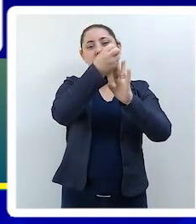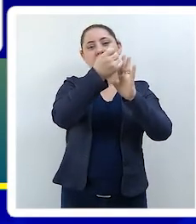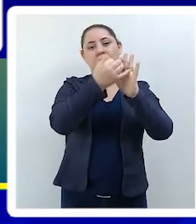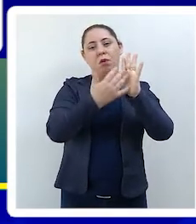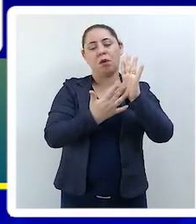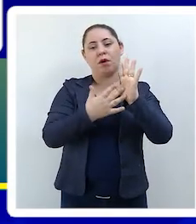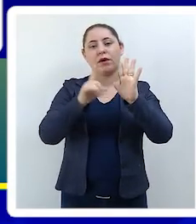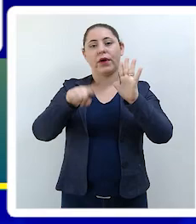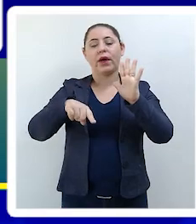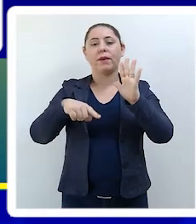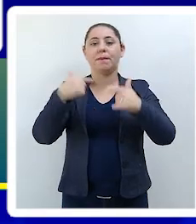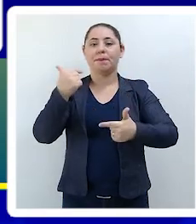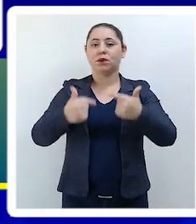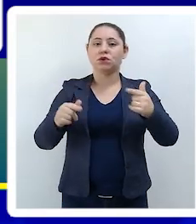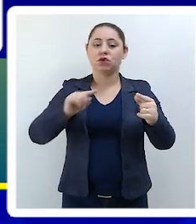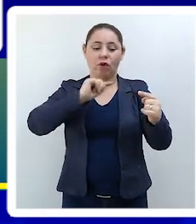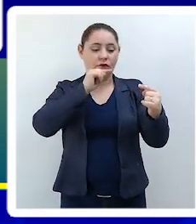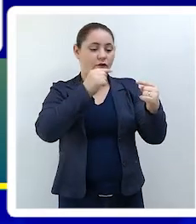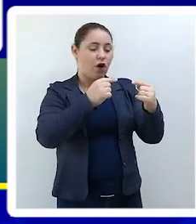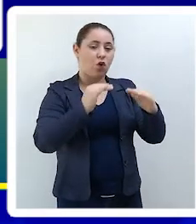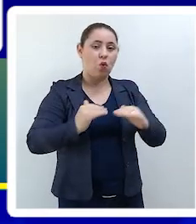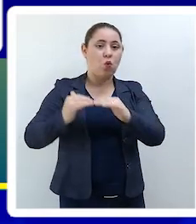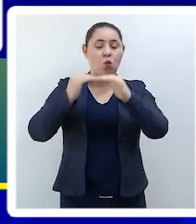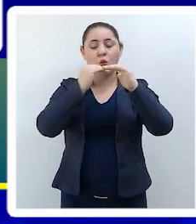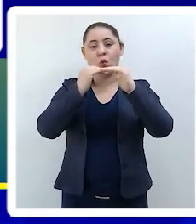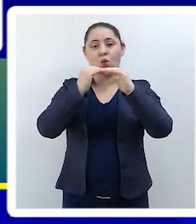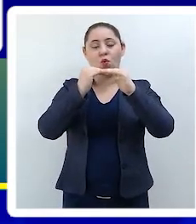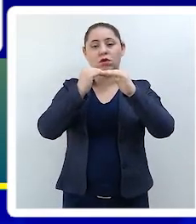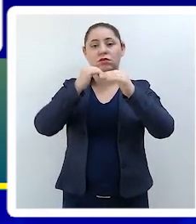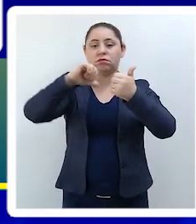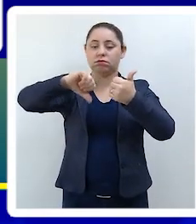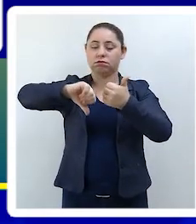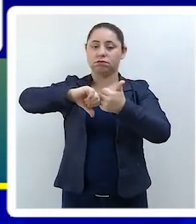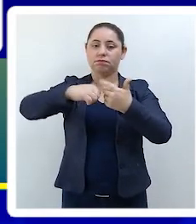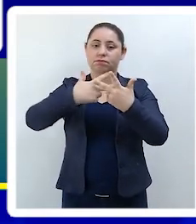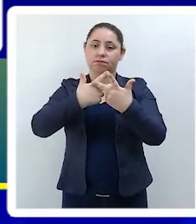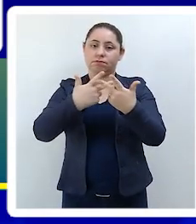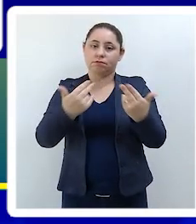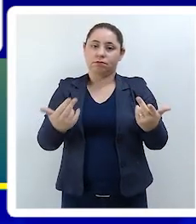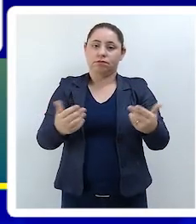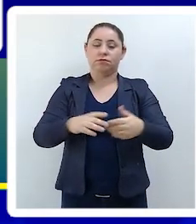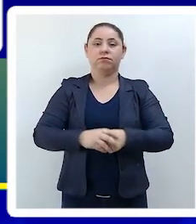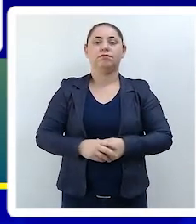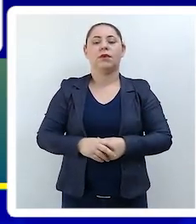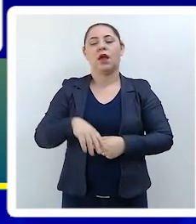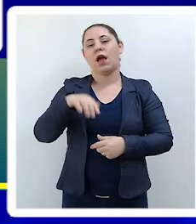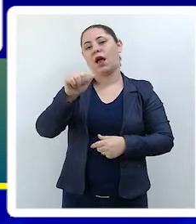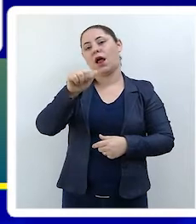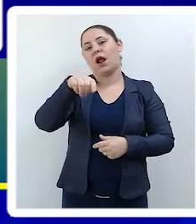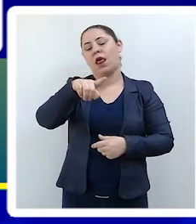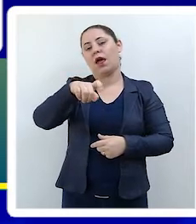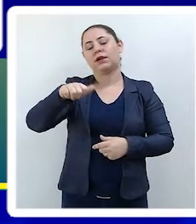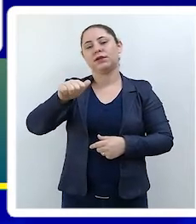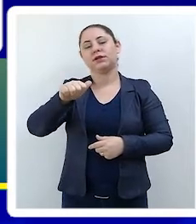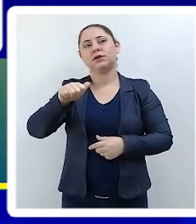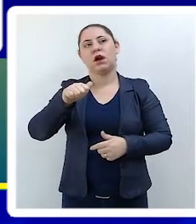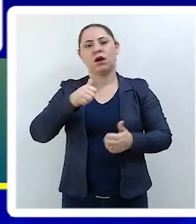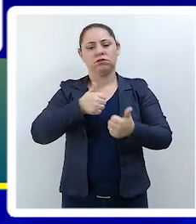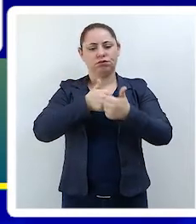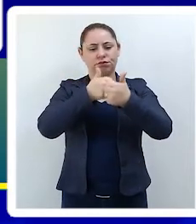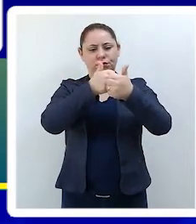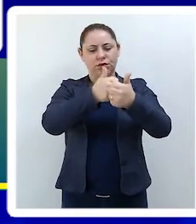aplicação de políticas voltadas à igualdade de gênero. E, assim, Alex, ao seguir esses